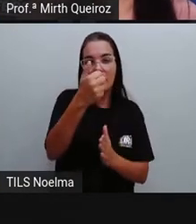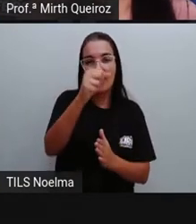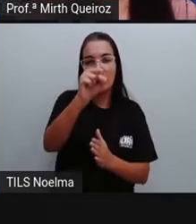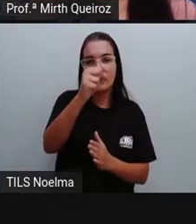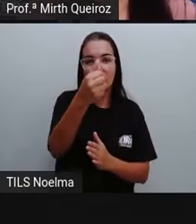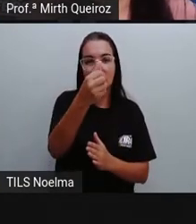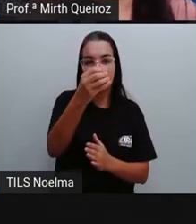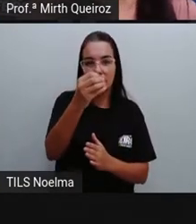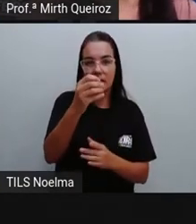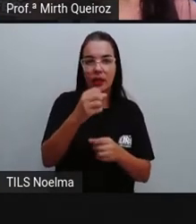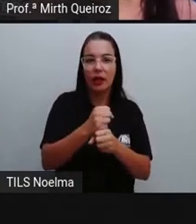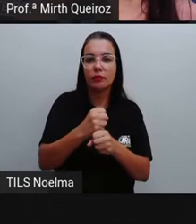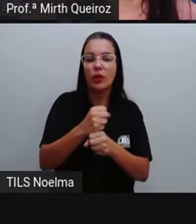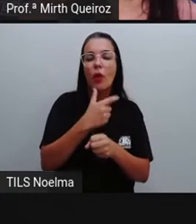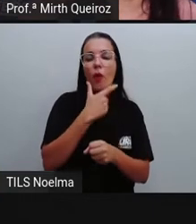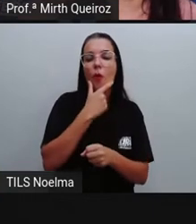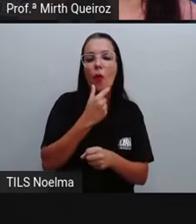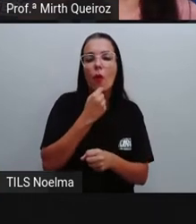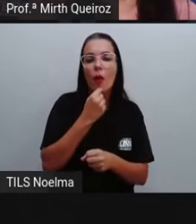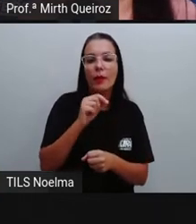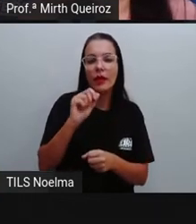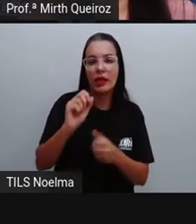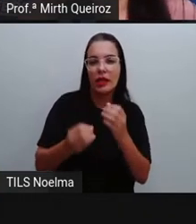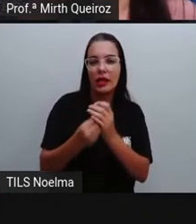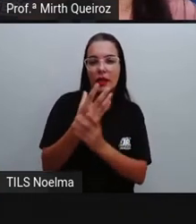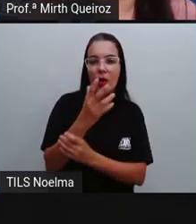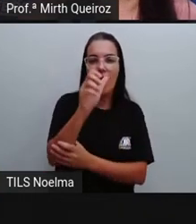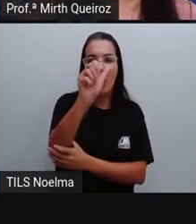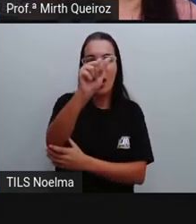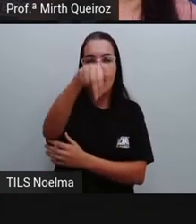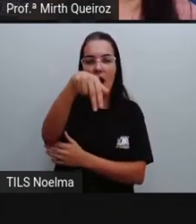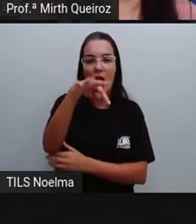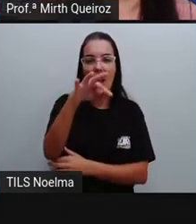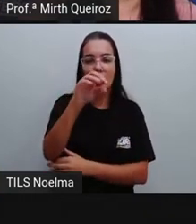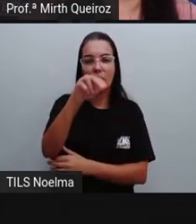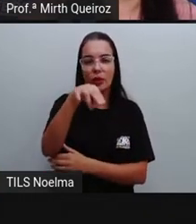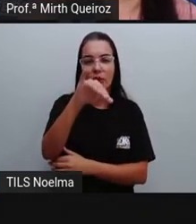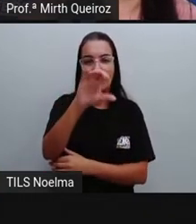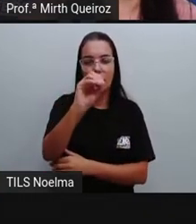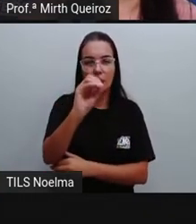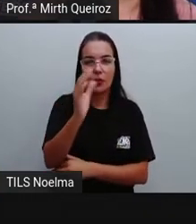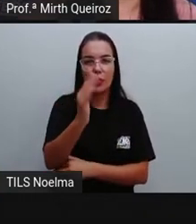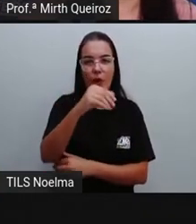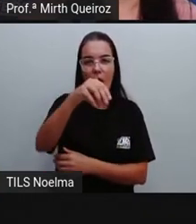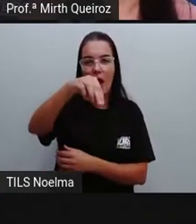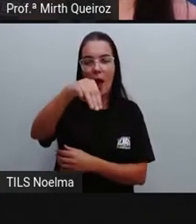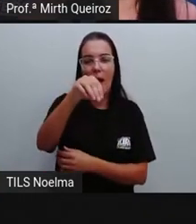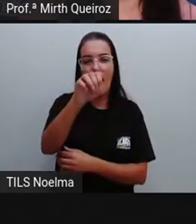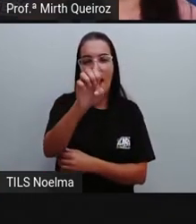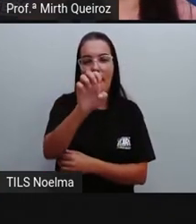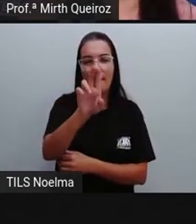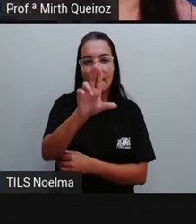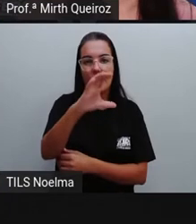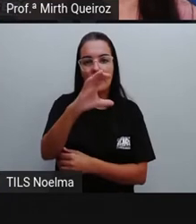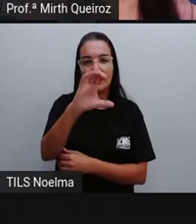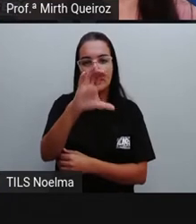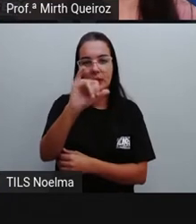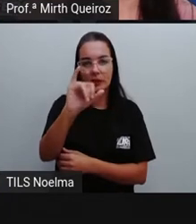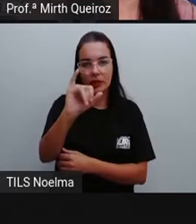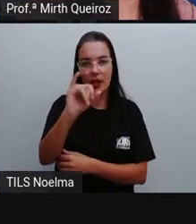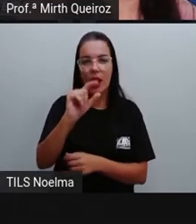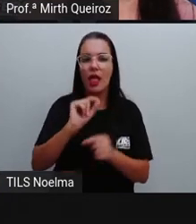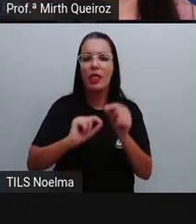Antônio Meucci, que o denominou de telégrafo falante, como se fosse um telégrafo,